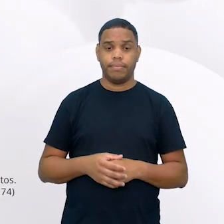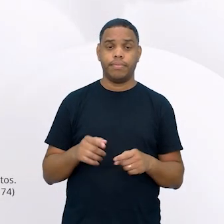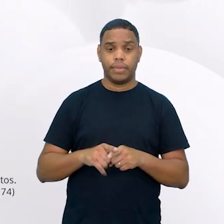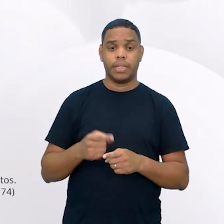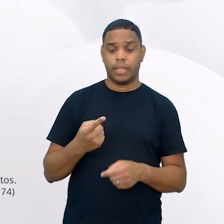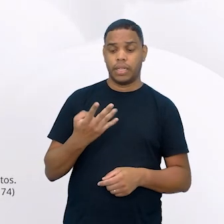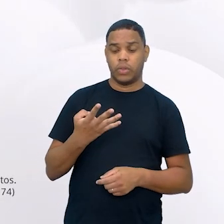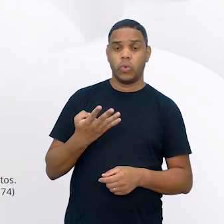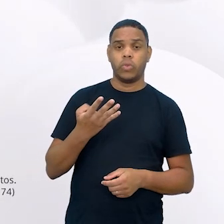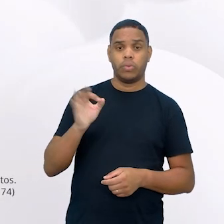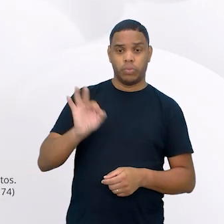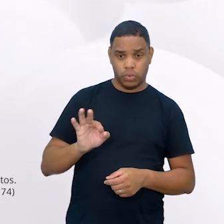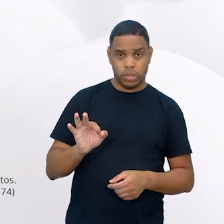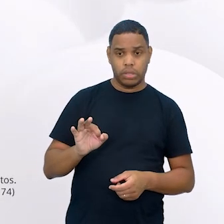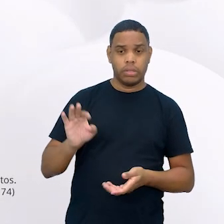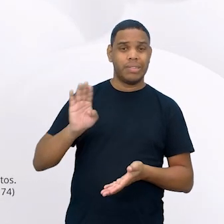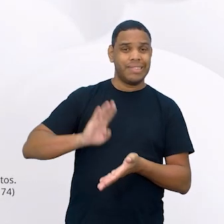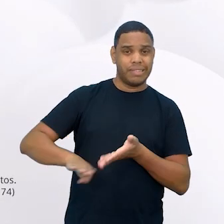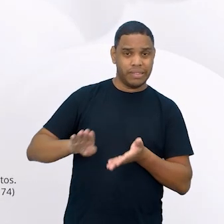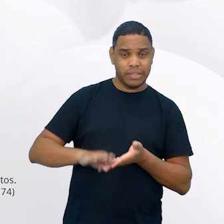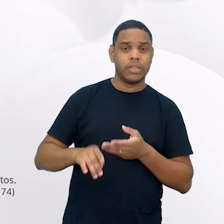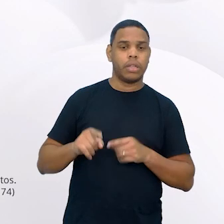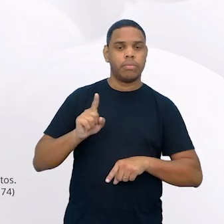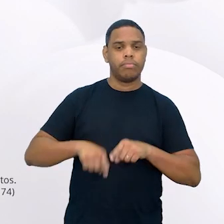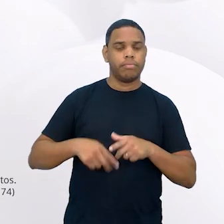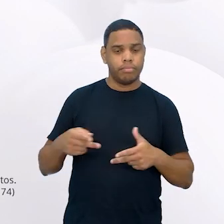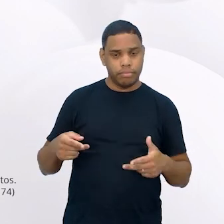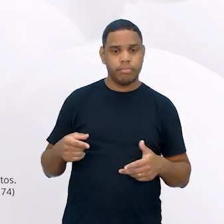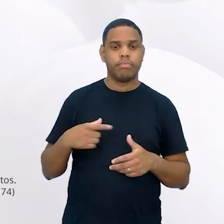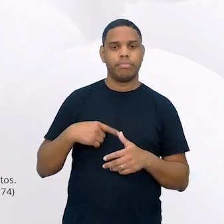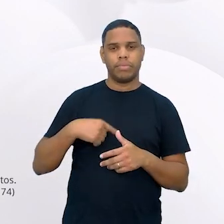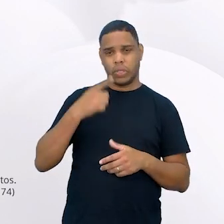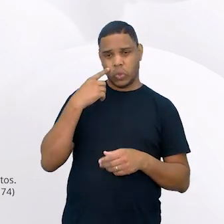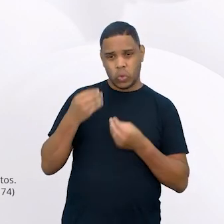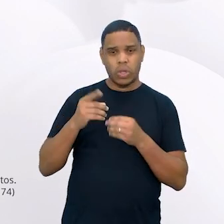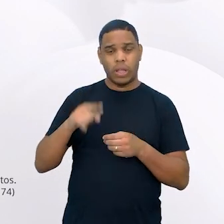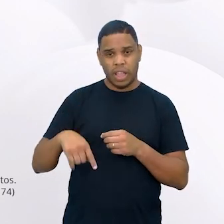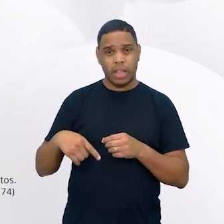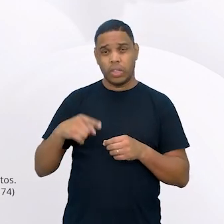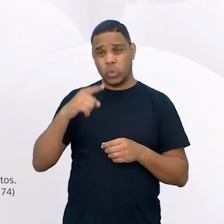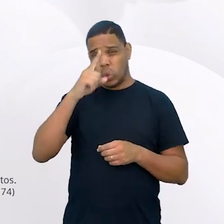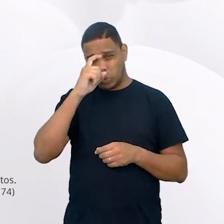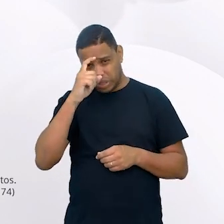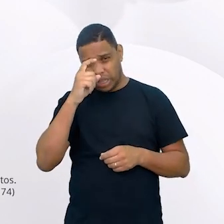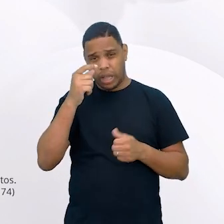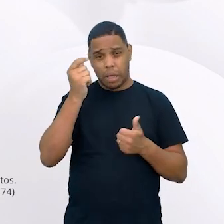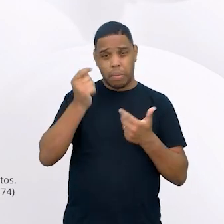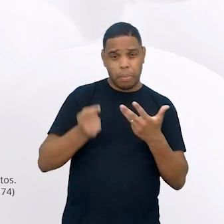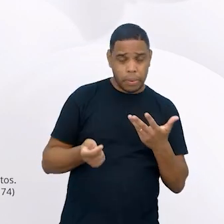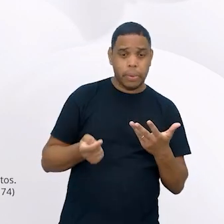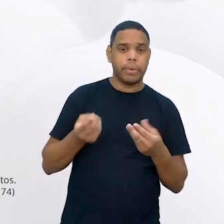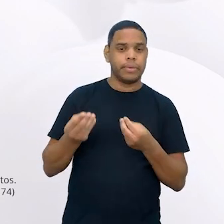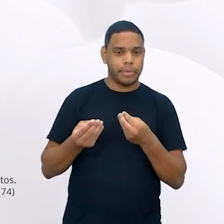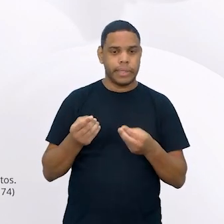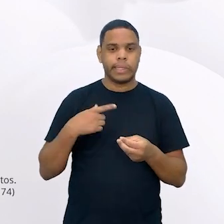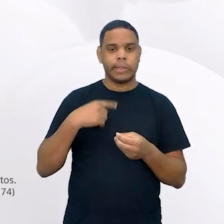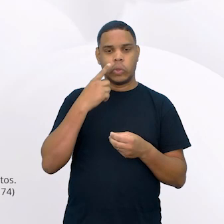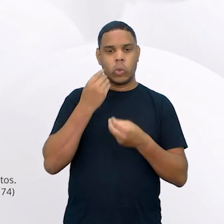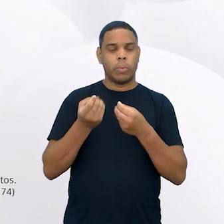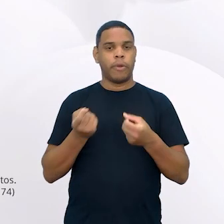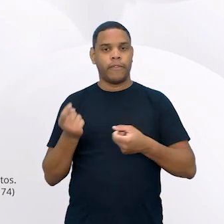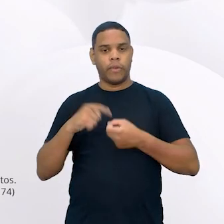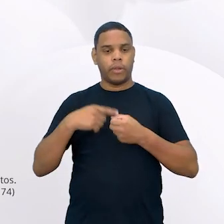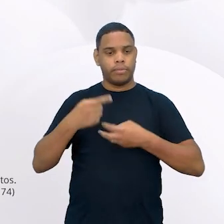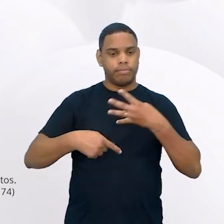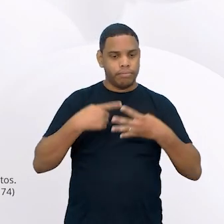14% do total, que são os materiais sanitários, né, que esses não tem como, o processo para recuperar